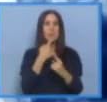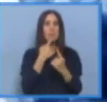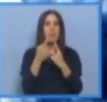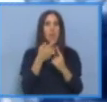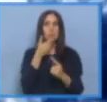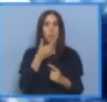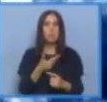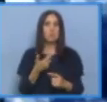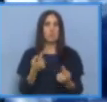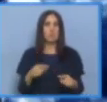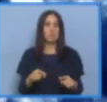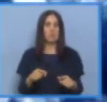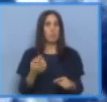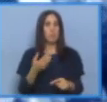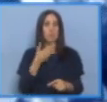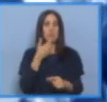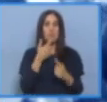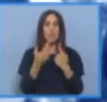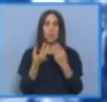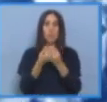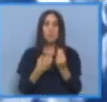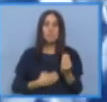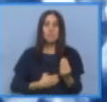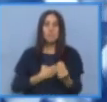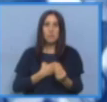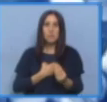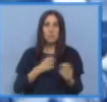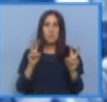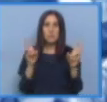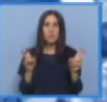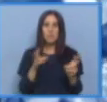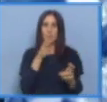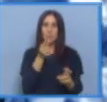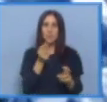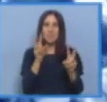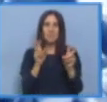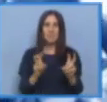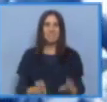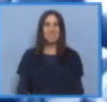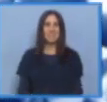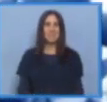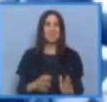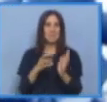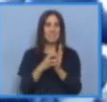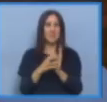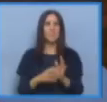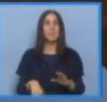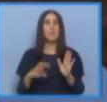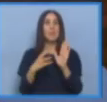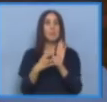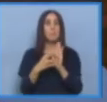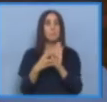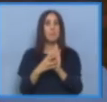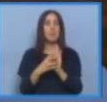partilhar experiências. Daí ser diálogos com sentidos. Ele agora explica um bocadinho o tema. A marca. A